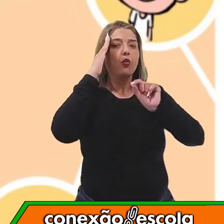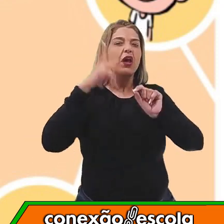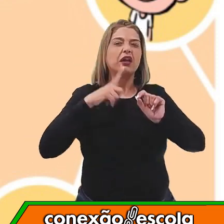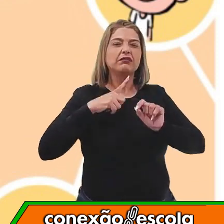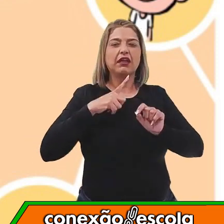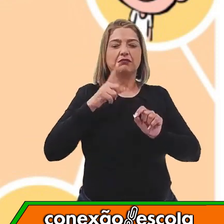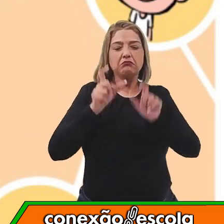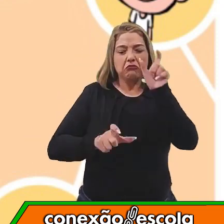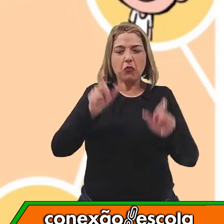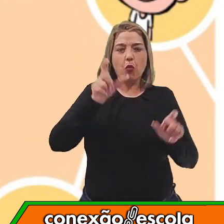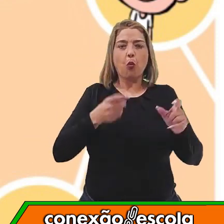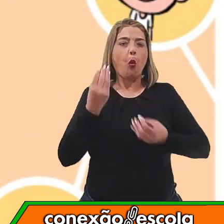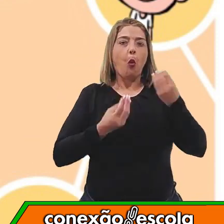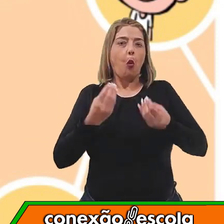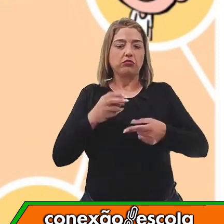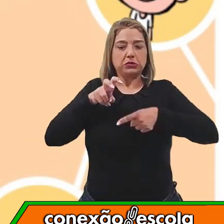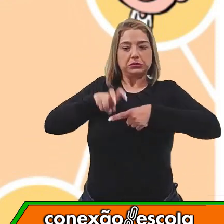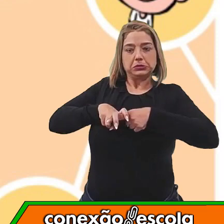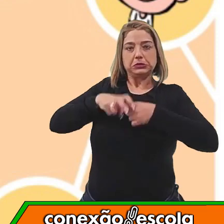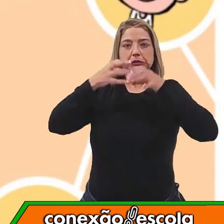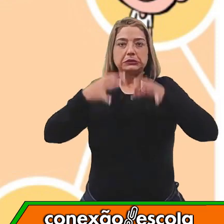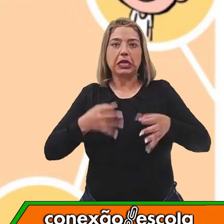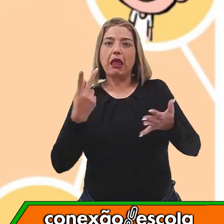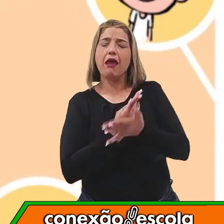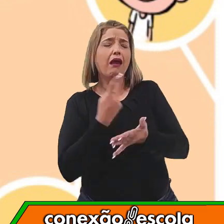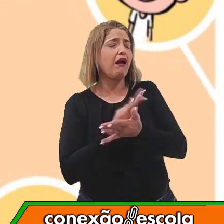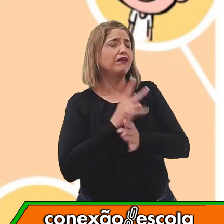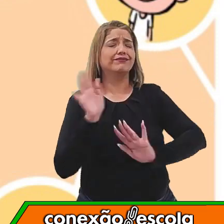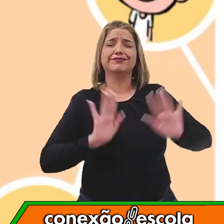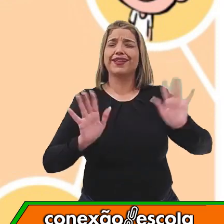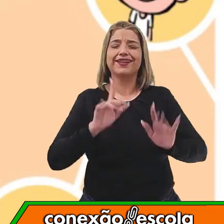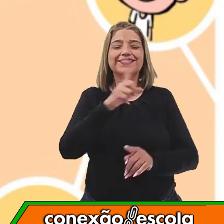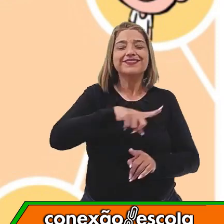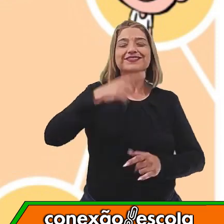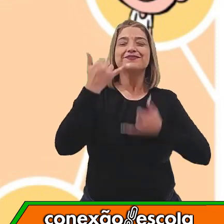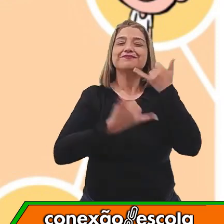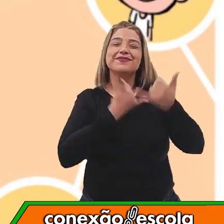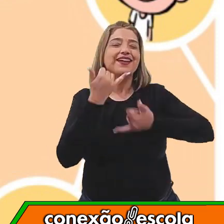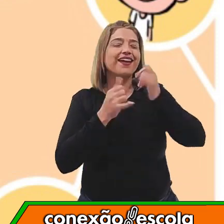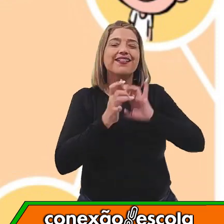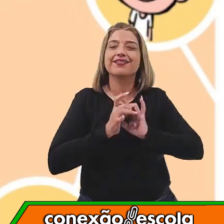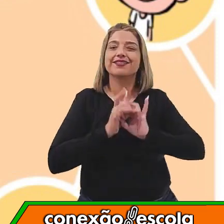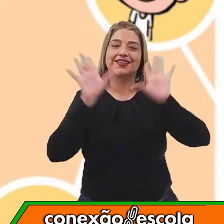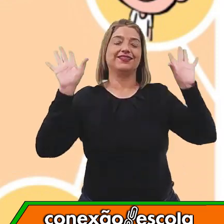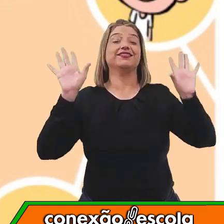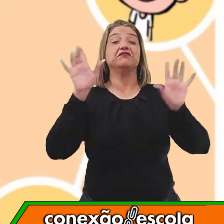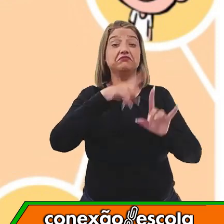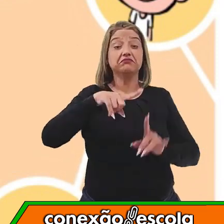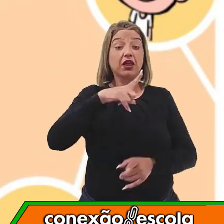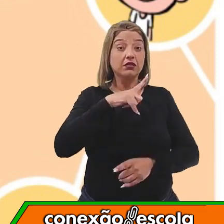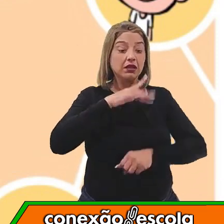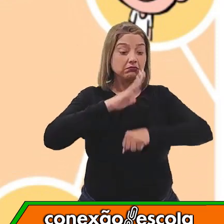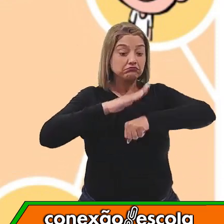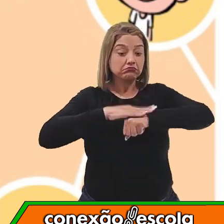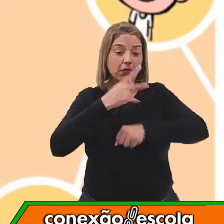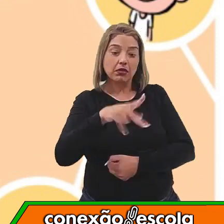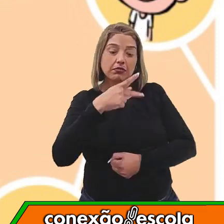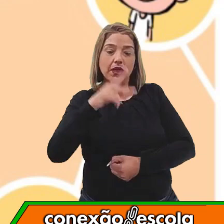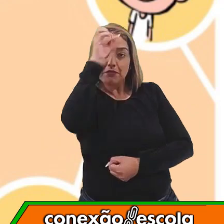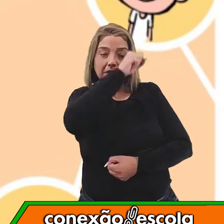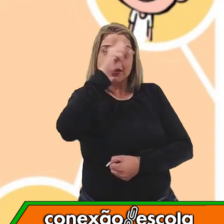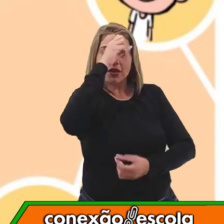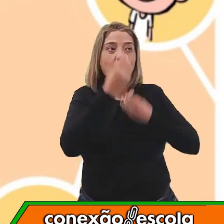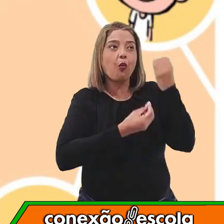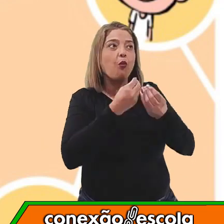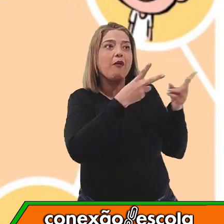postura errada para esse momento de brincadeira. Cada criança possui seu próprio processo de aprendizagem.